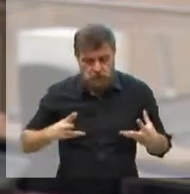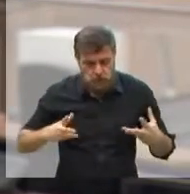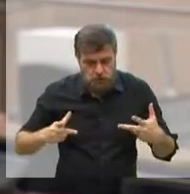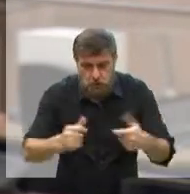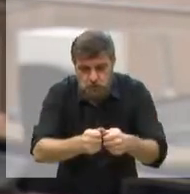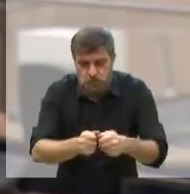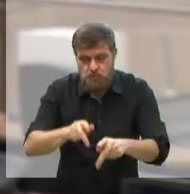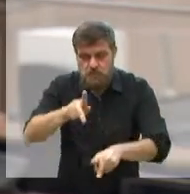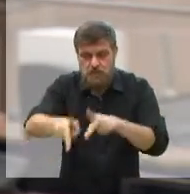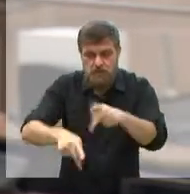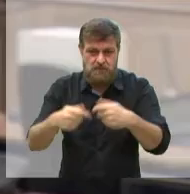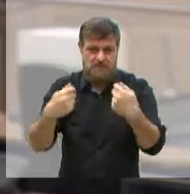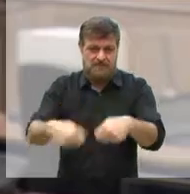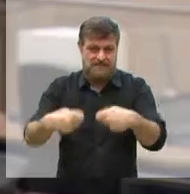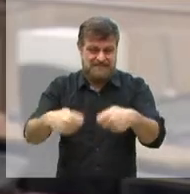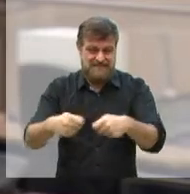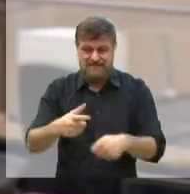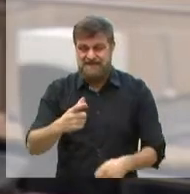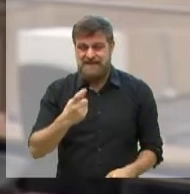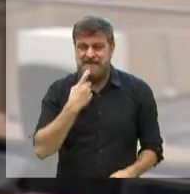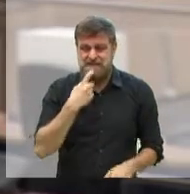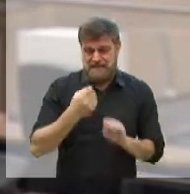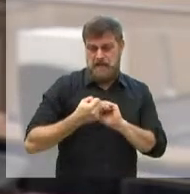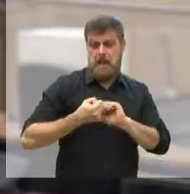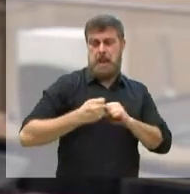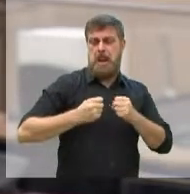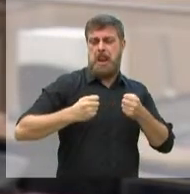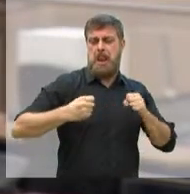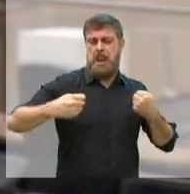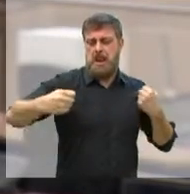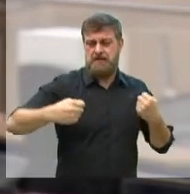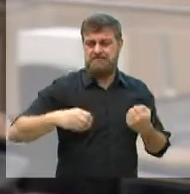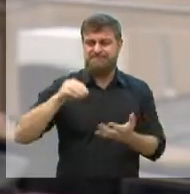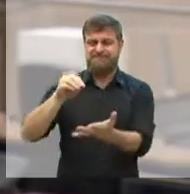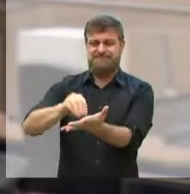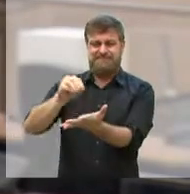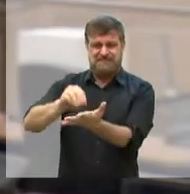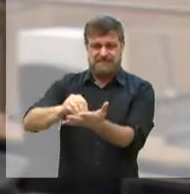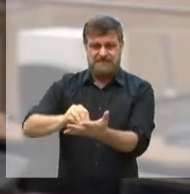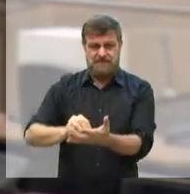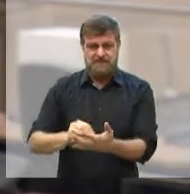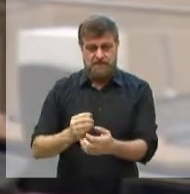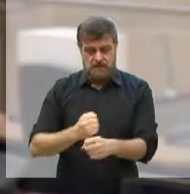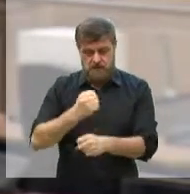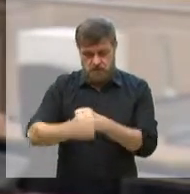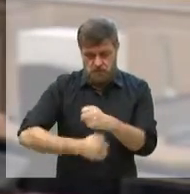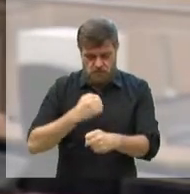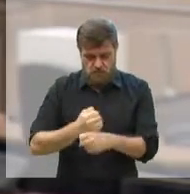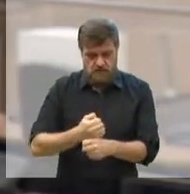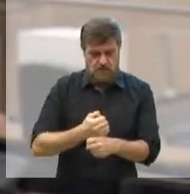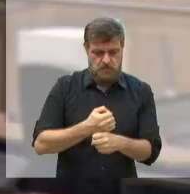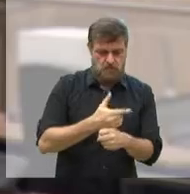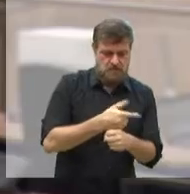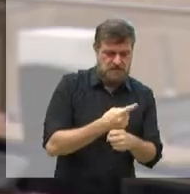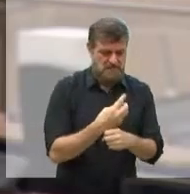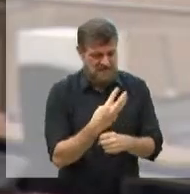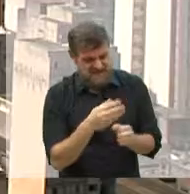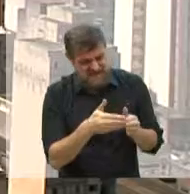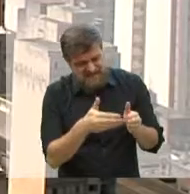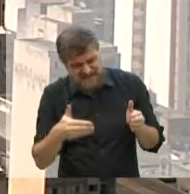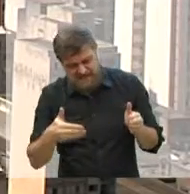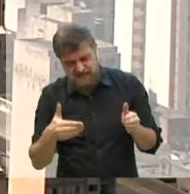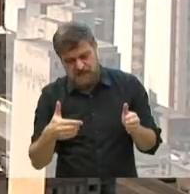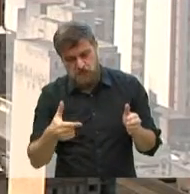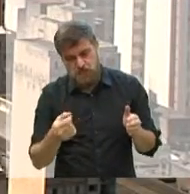as necessidades de uma cidade como Campinas. E era necessário que fosse feito entre 2013 e